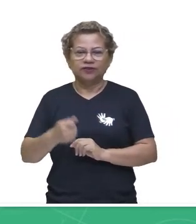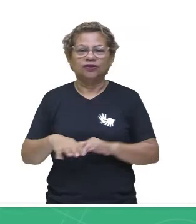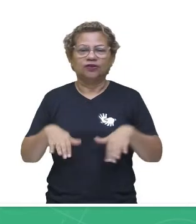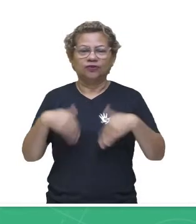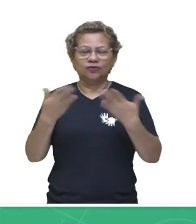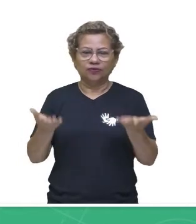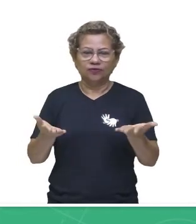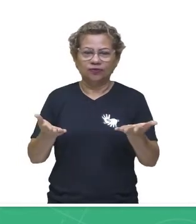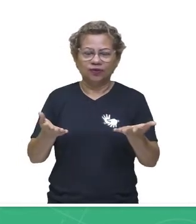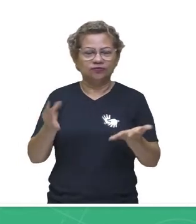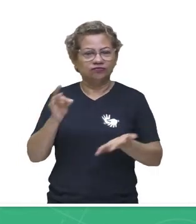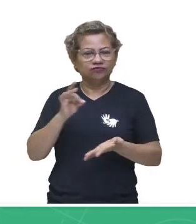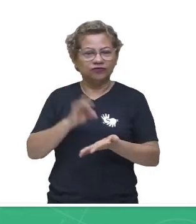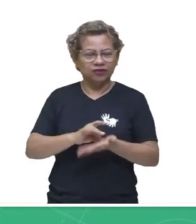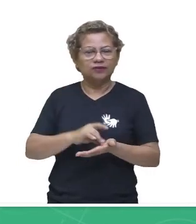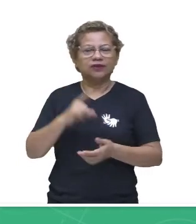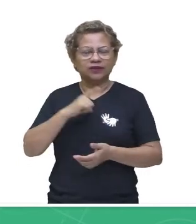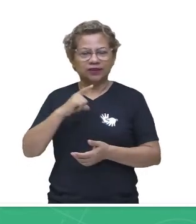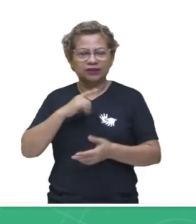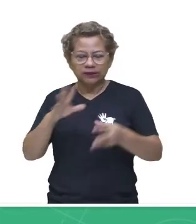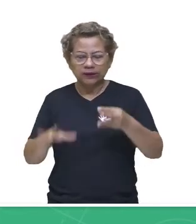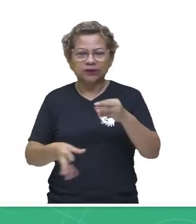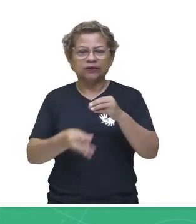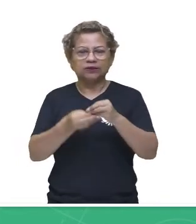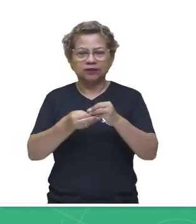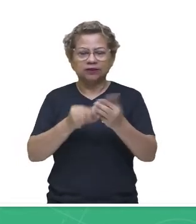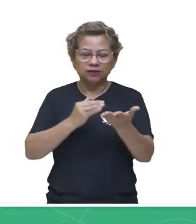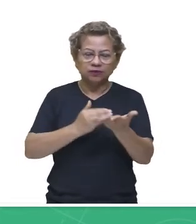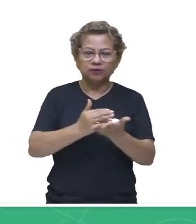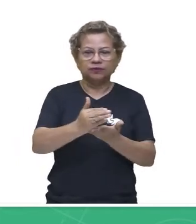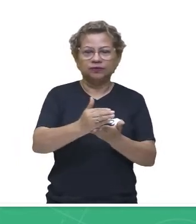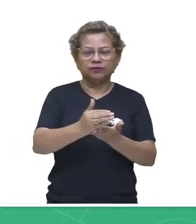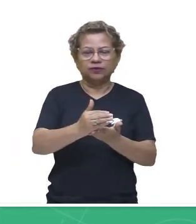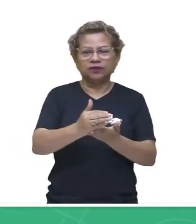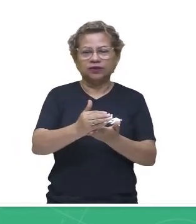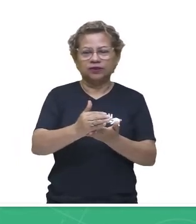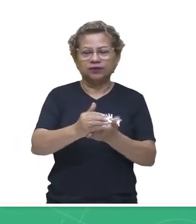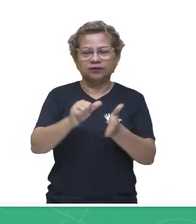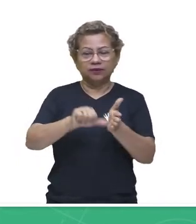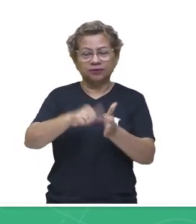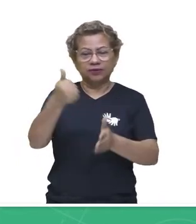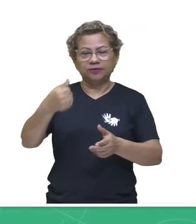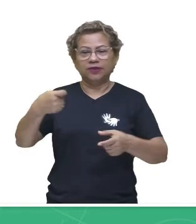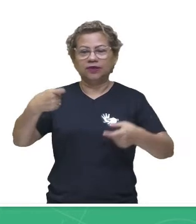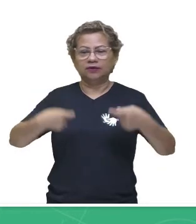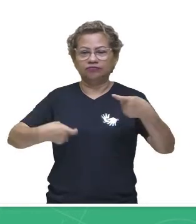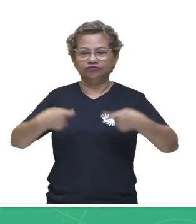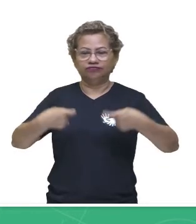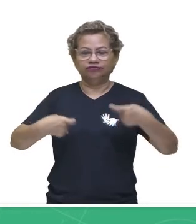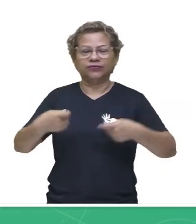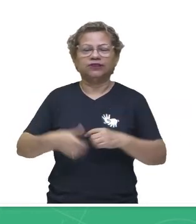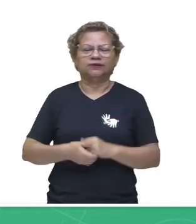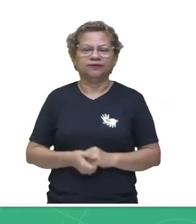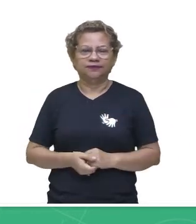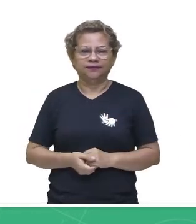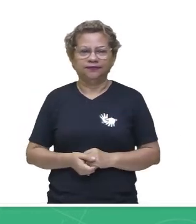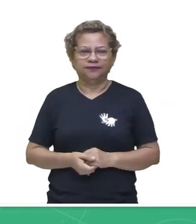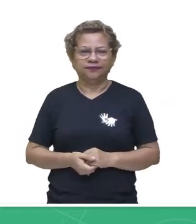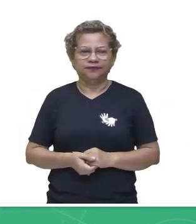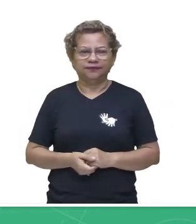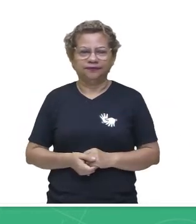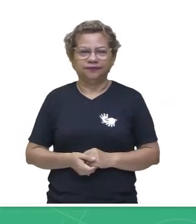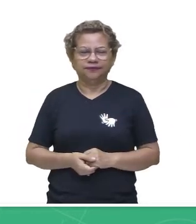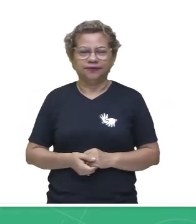que contribuíram para o início da Primeira Guerra? Então, olha só, essa questão traz uma